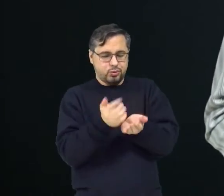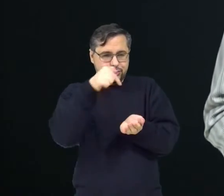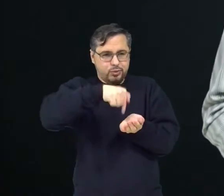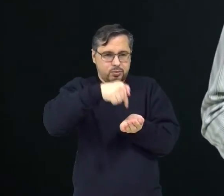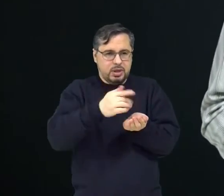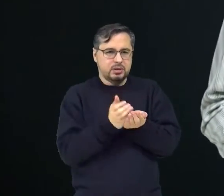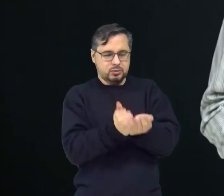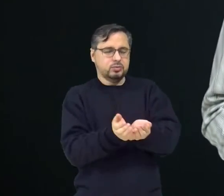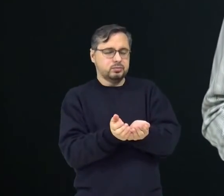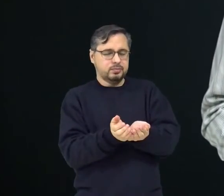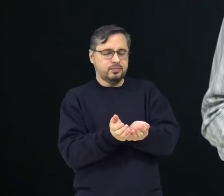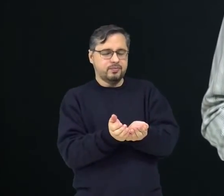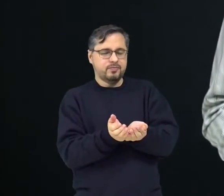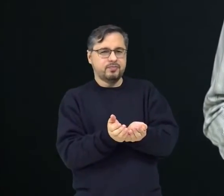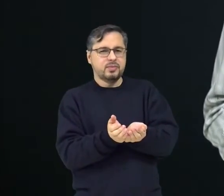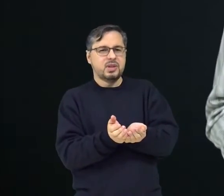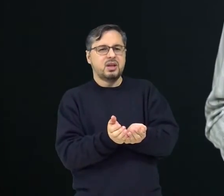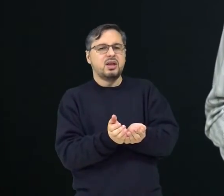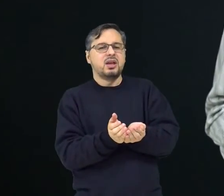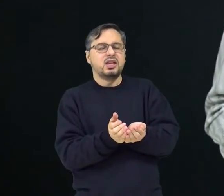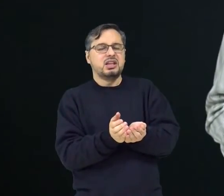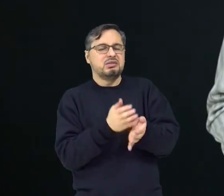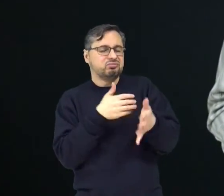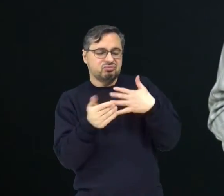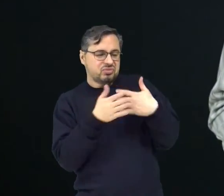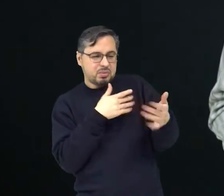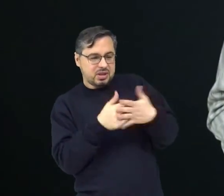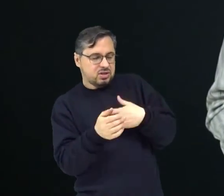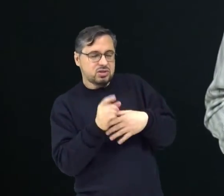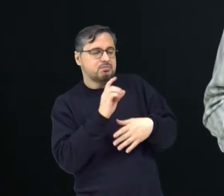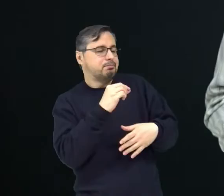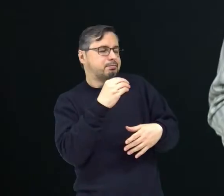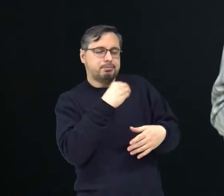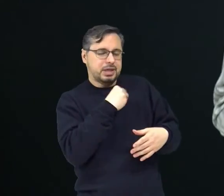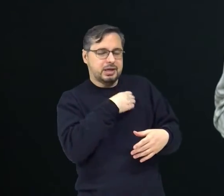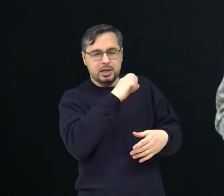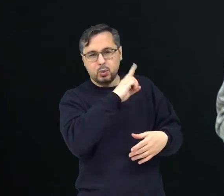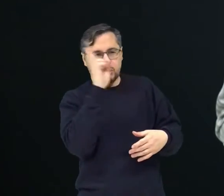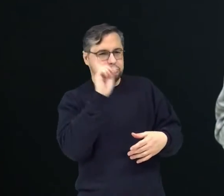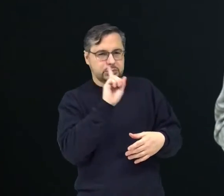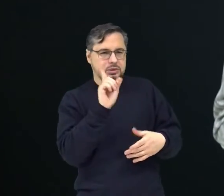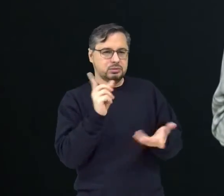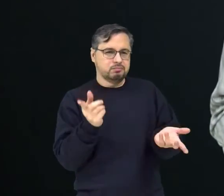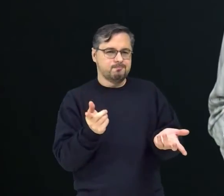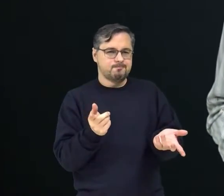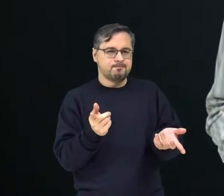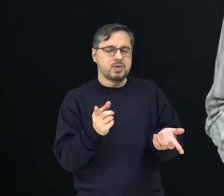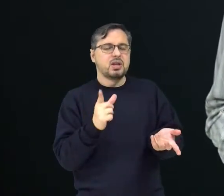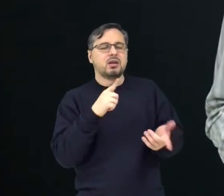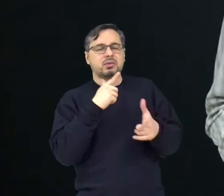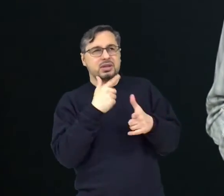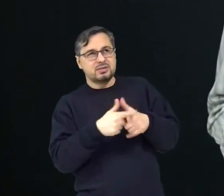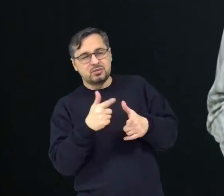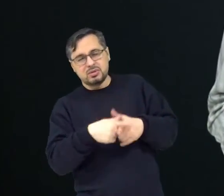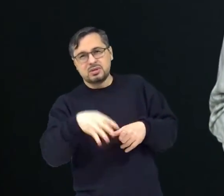isento, alheio aos pecados, que também é uma realidade em nossas vidas, alheio às questões espirituais, se você é posto por cabeça e